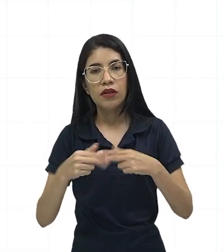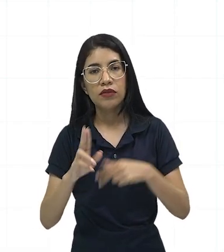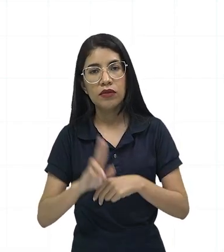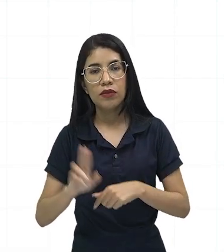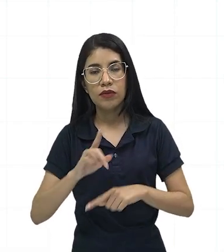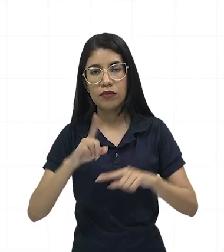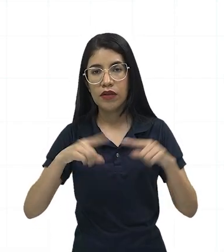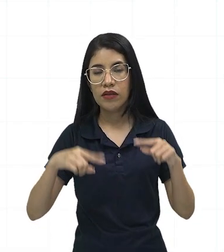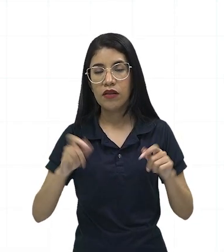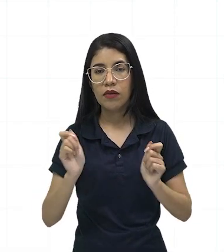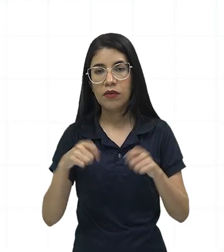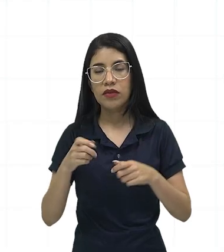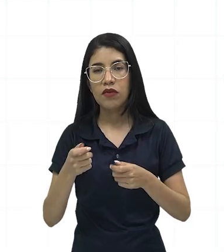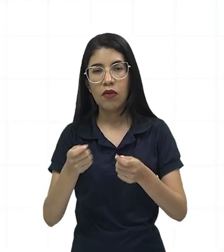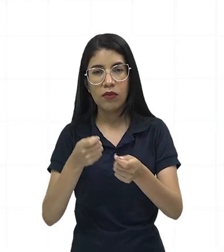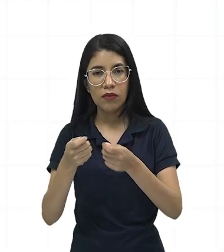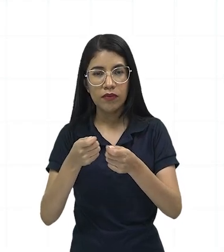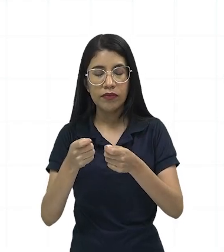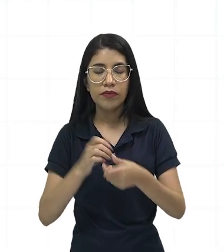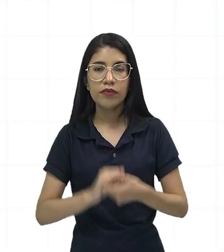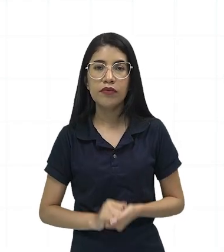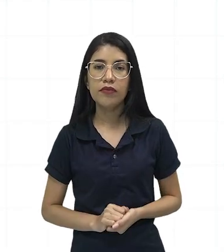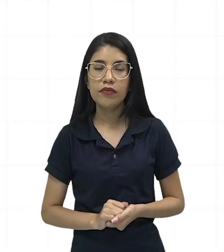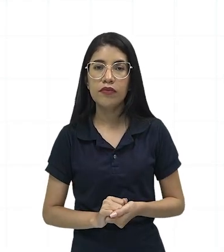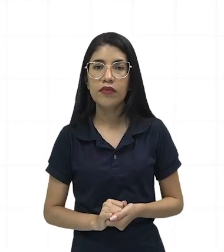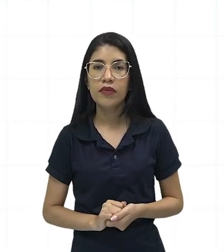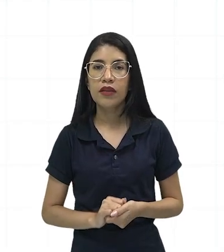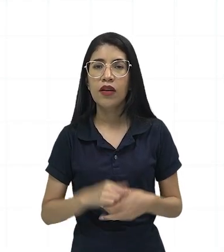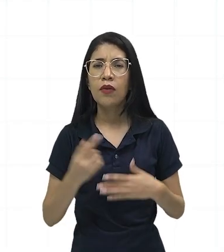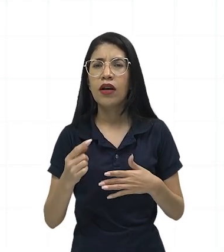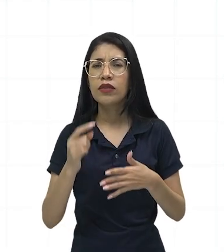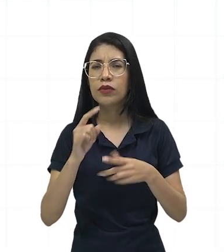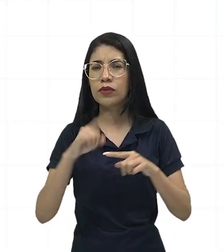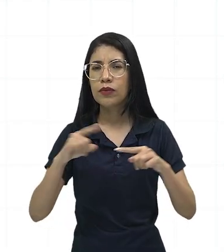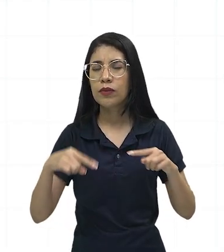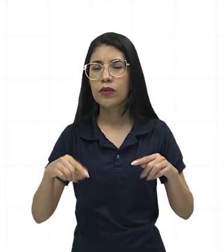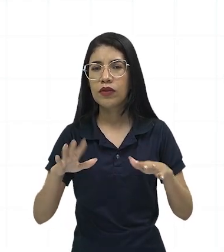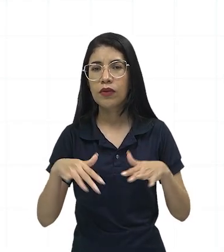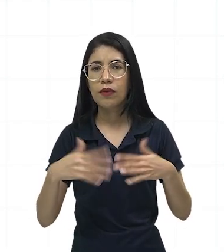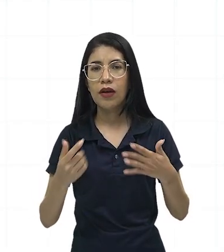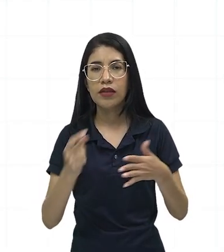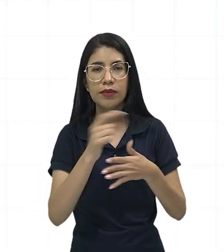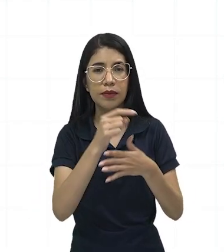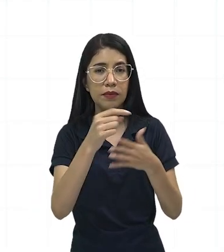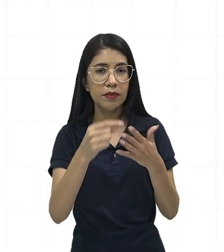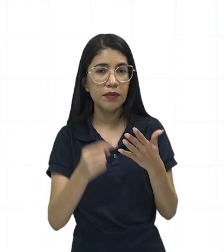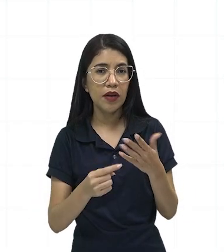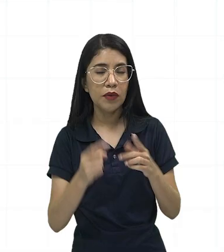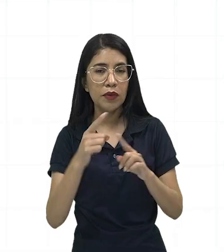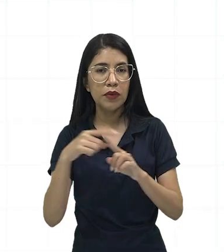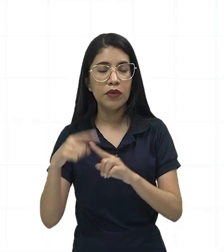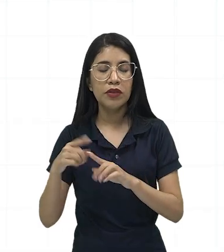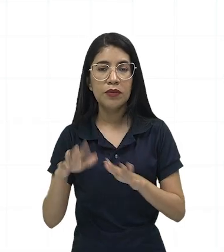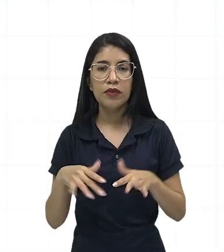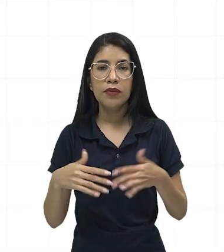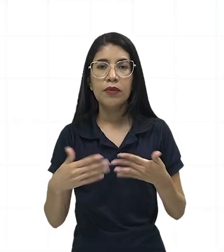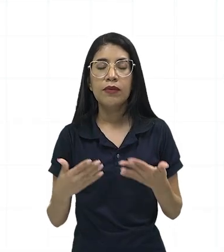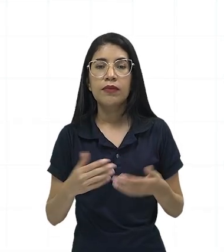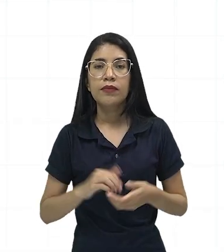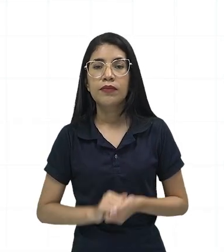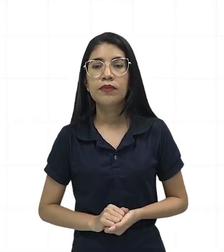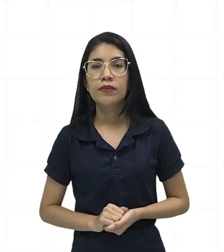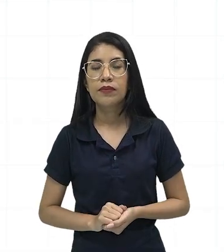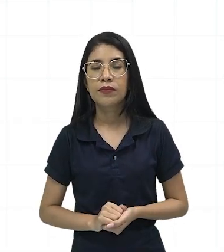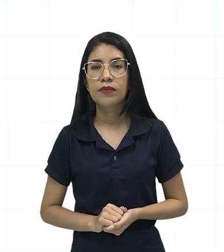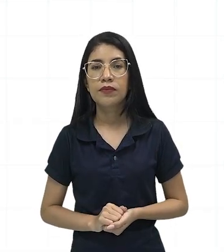de controle. E quem são esses dispositivos, né? Quais são, na verdade? Quais são esses dispositivos? Então,